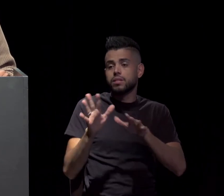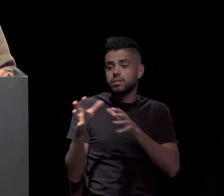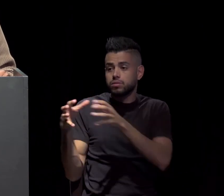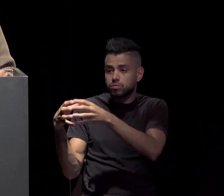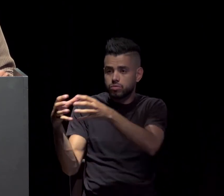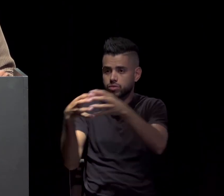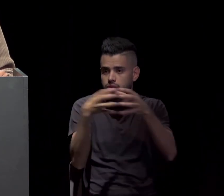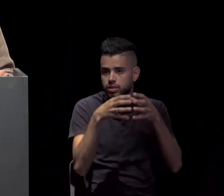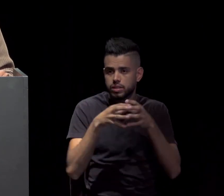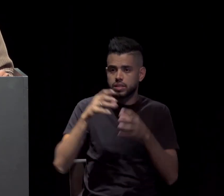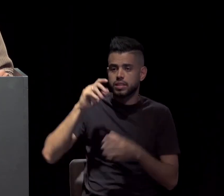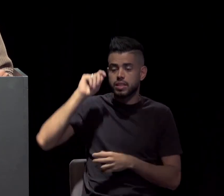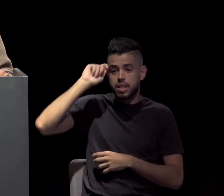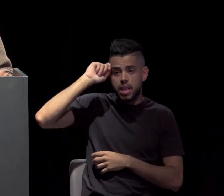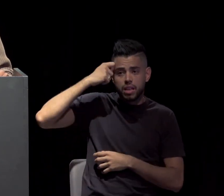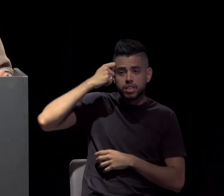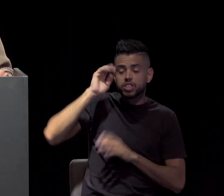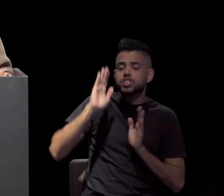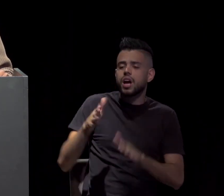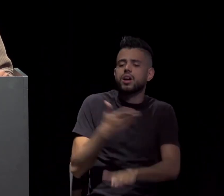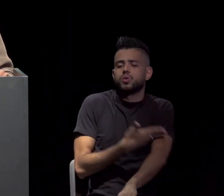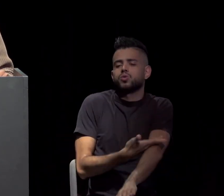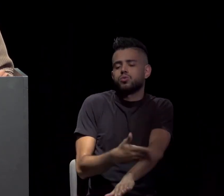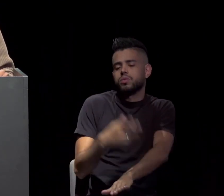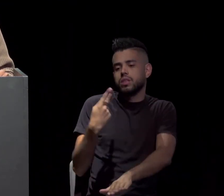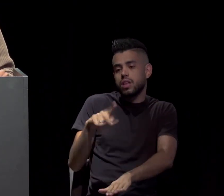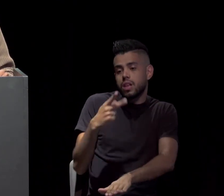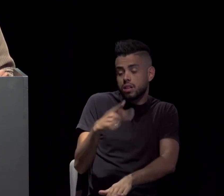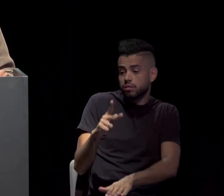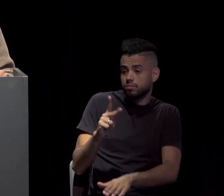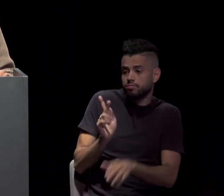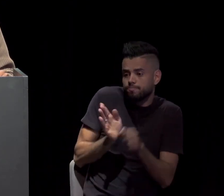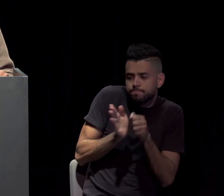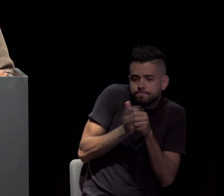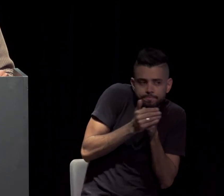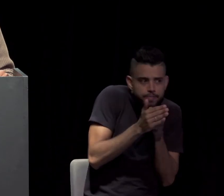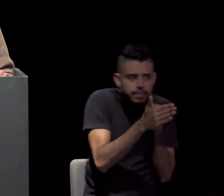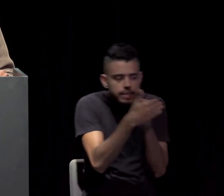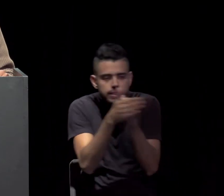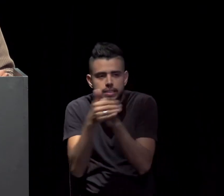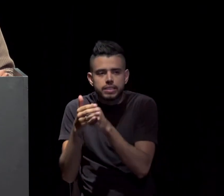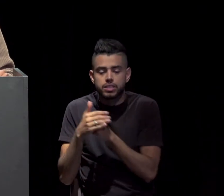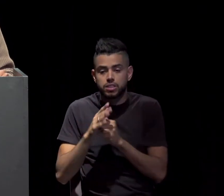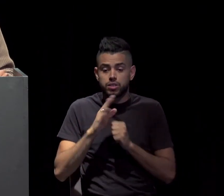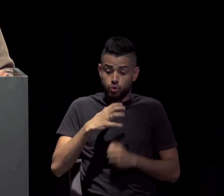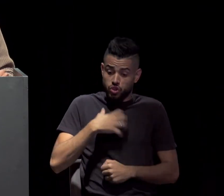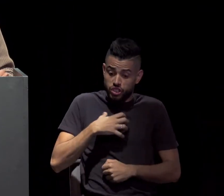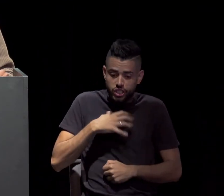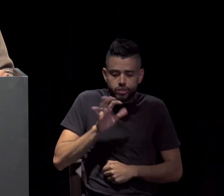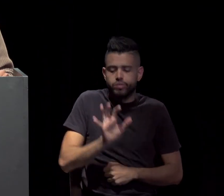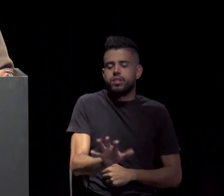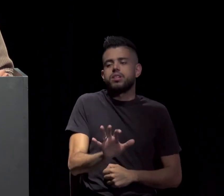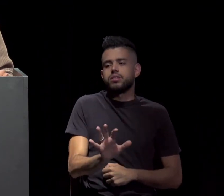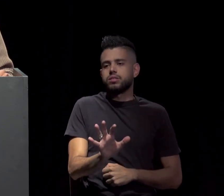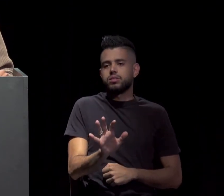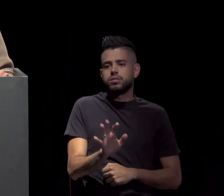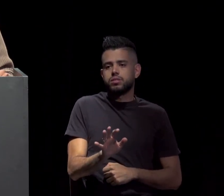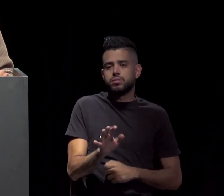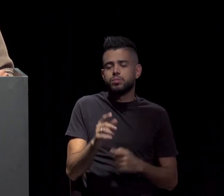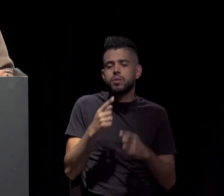em propositalmente se esconderem, em propositalmente se darem a ver através da